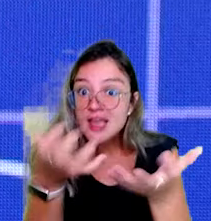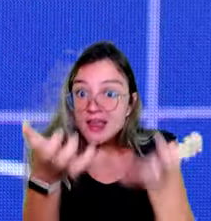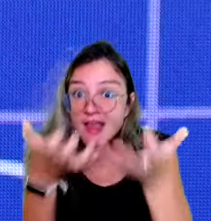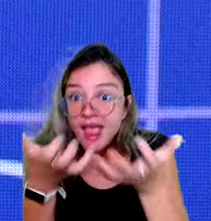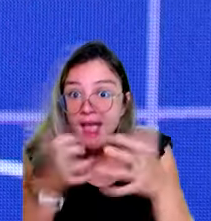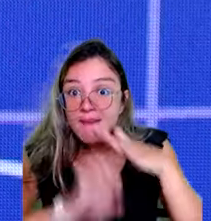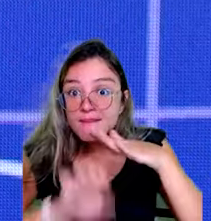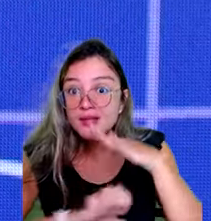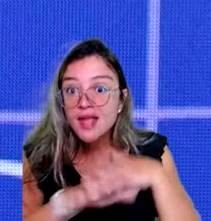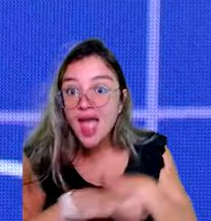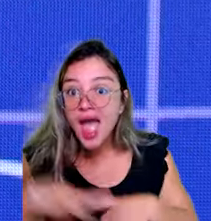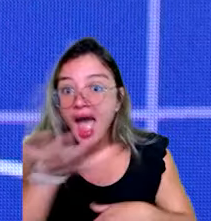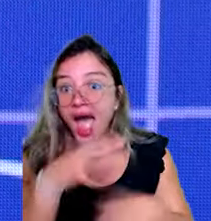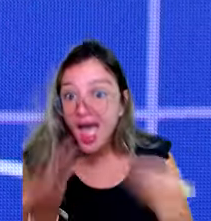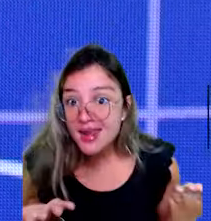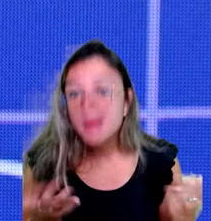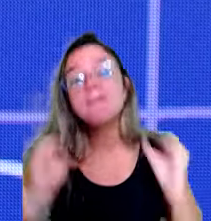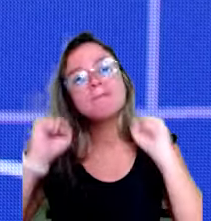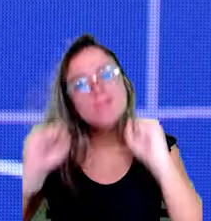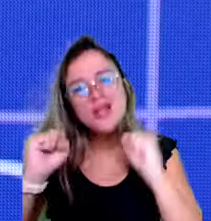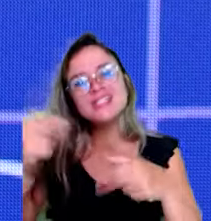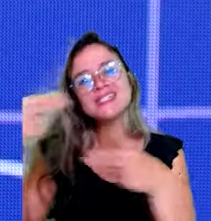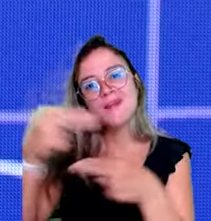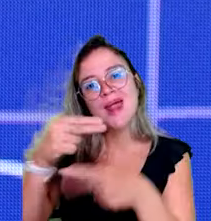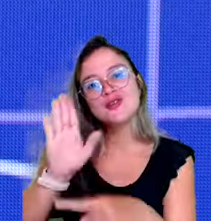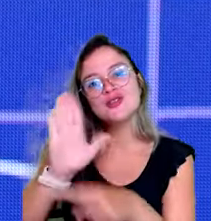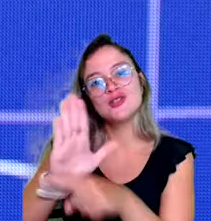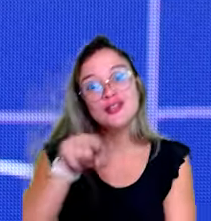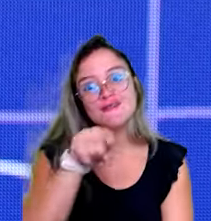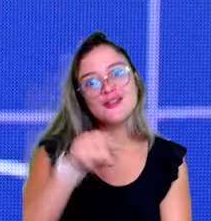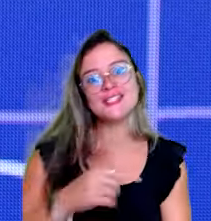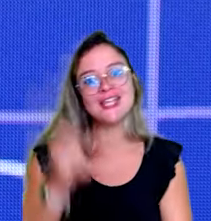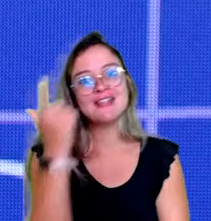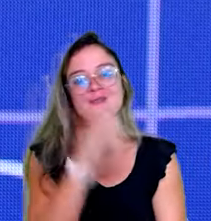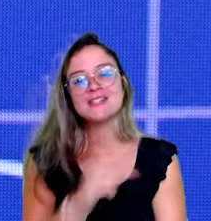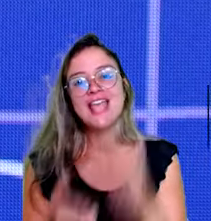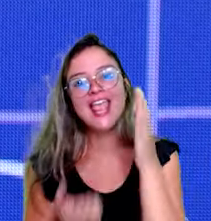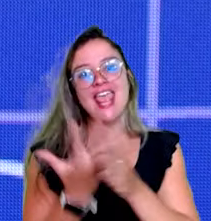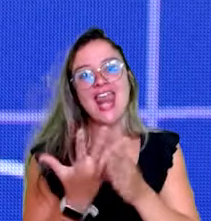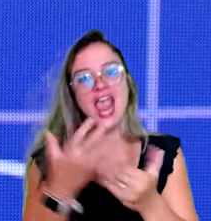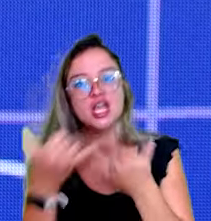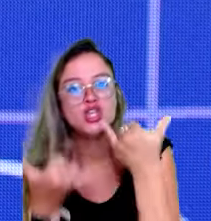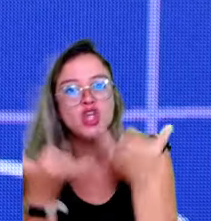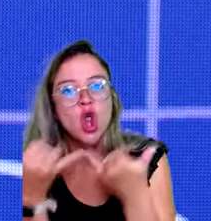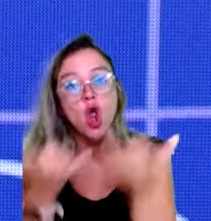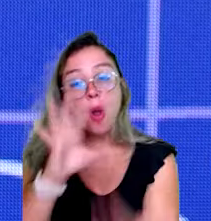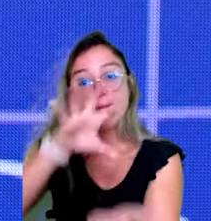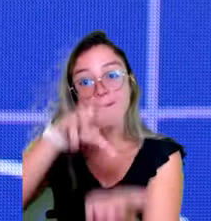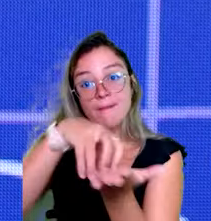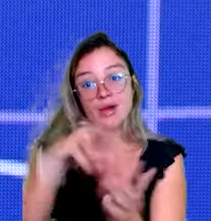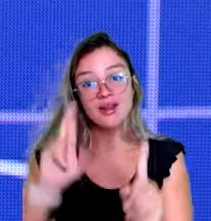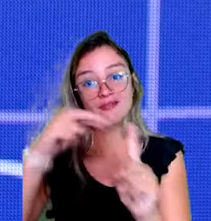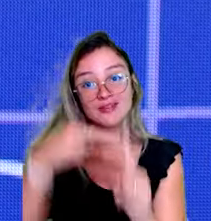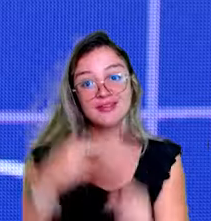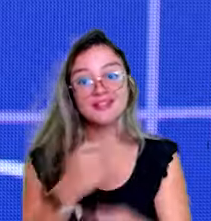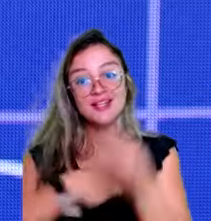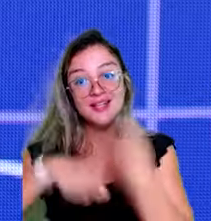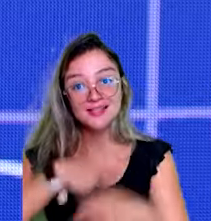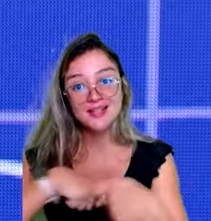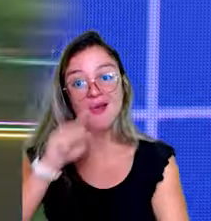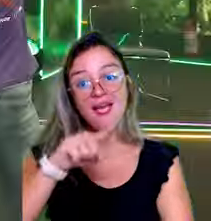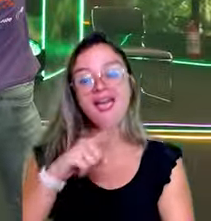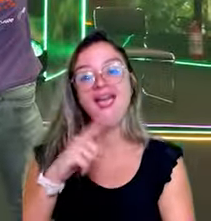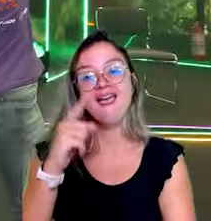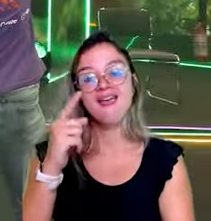sonha em empreender no mundo de games, o Sebrae pode te ajudar. O programa Cri Games faz parte do Polo de Referência Nacional em Economia Criativa